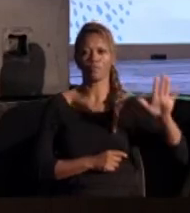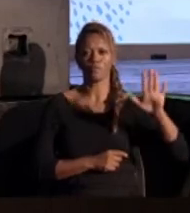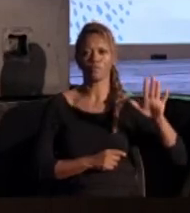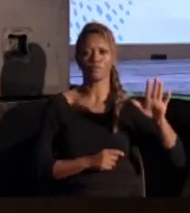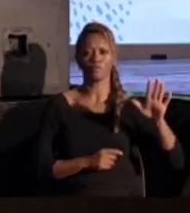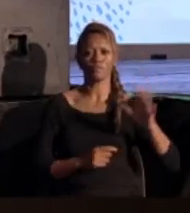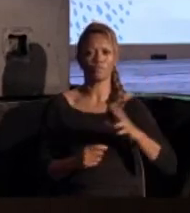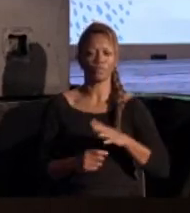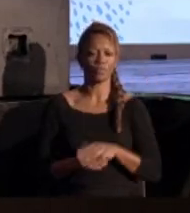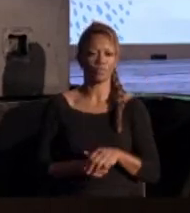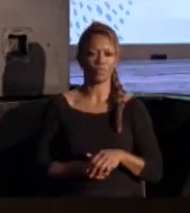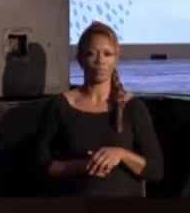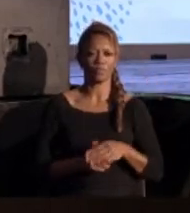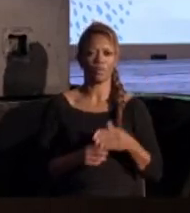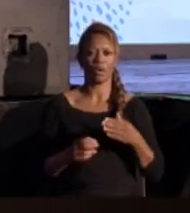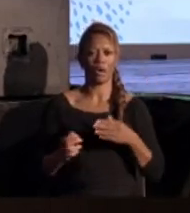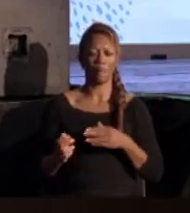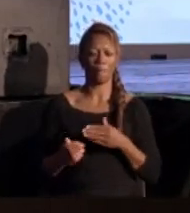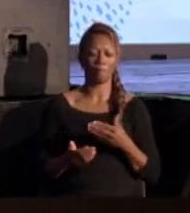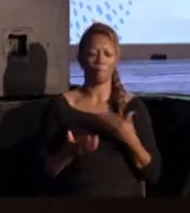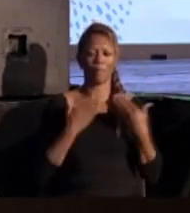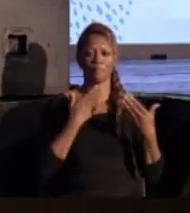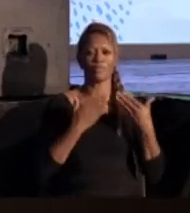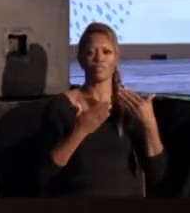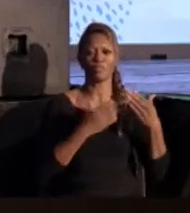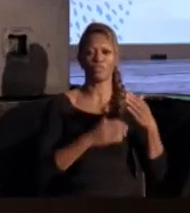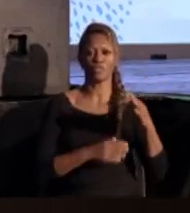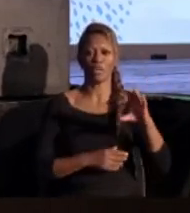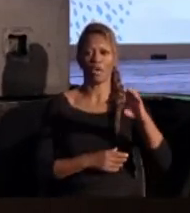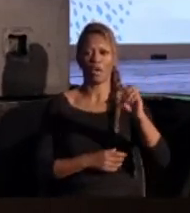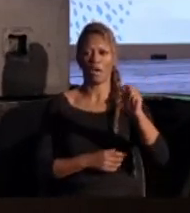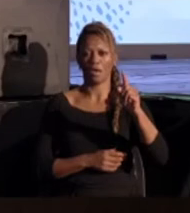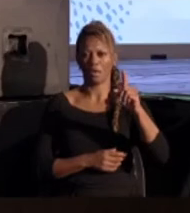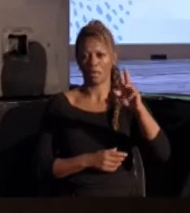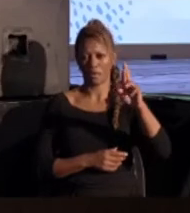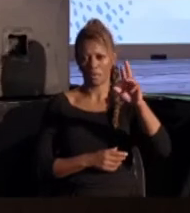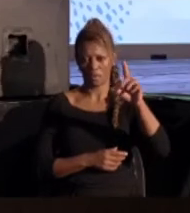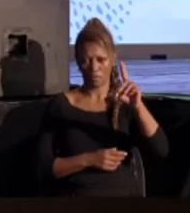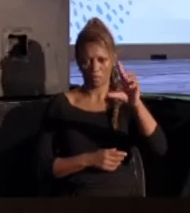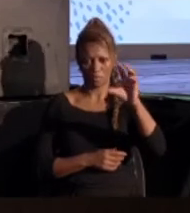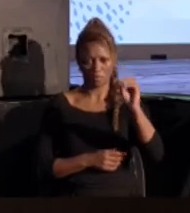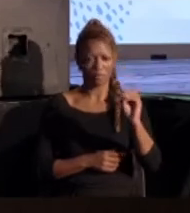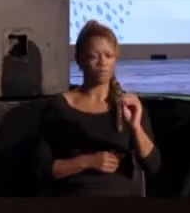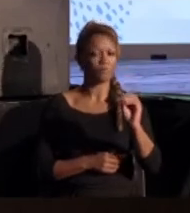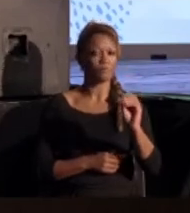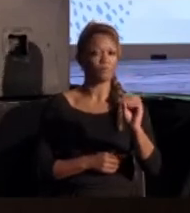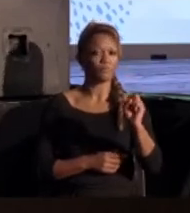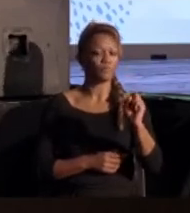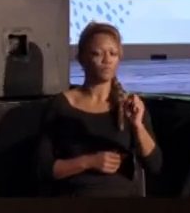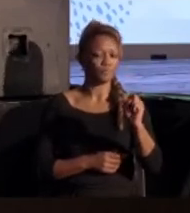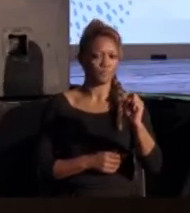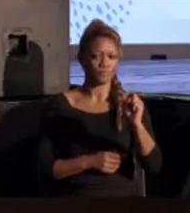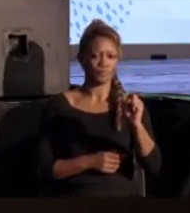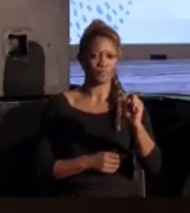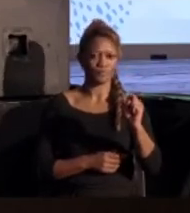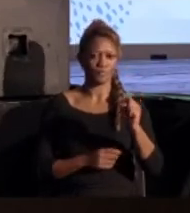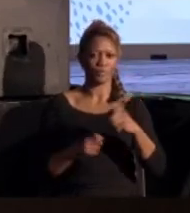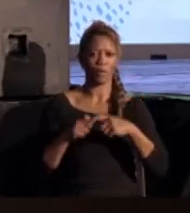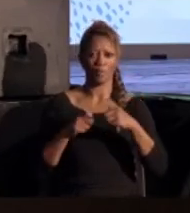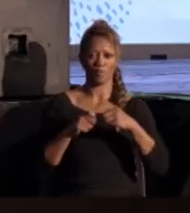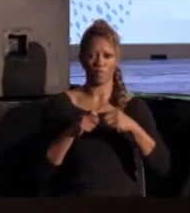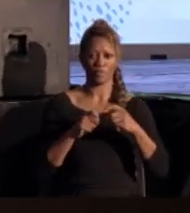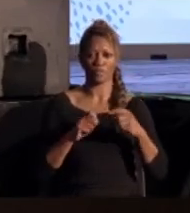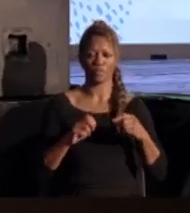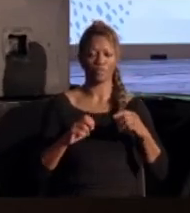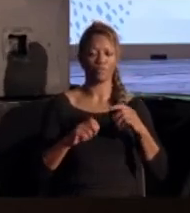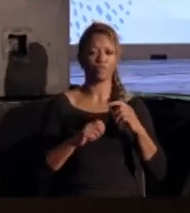deste debate Carlos Botazzo, cirurgião dentista, sanitarista, doutor em saúde